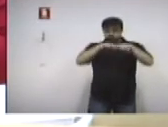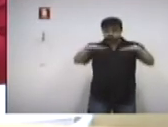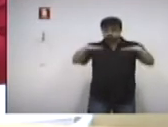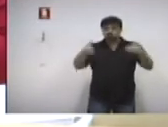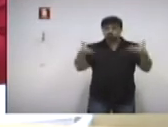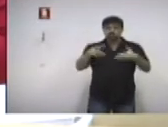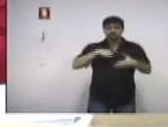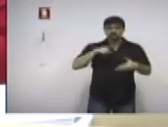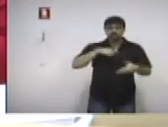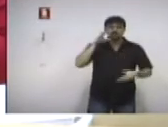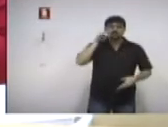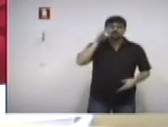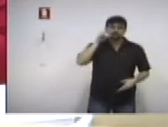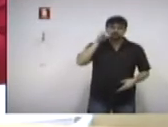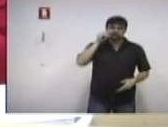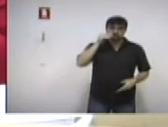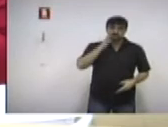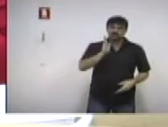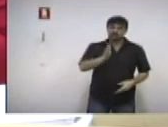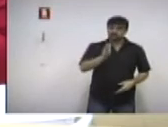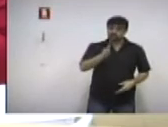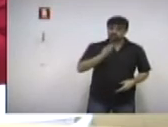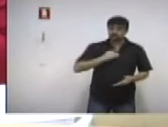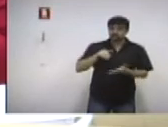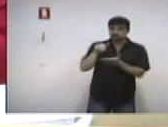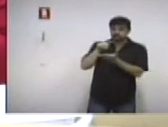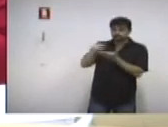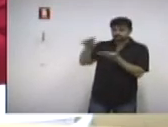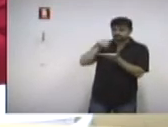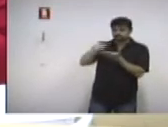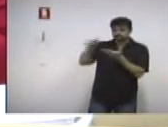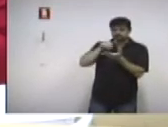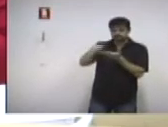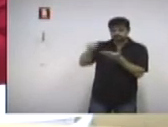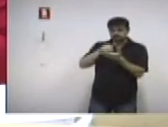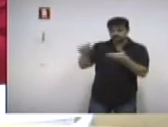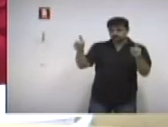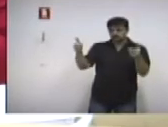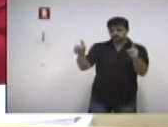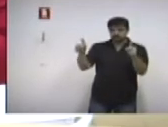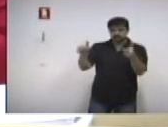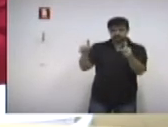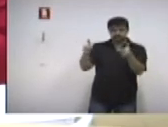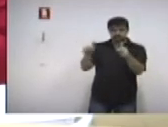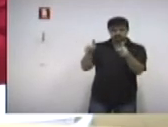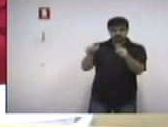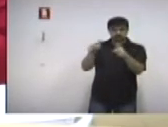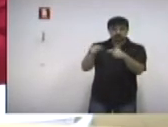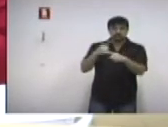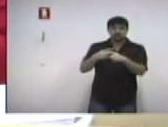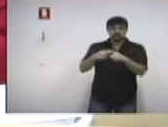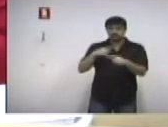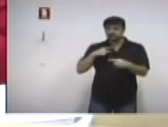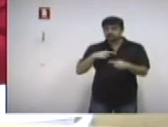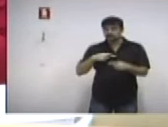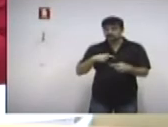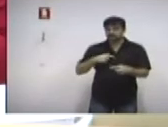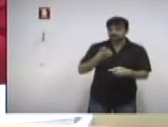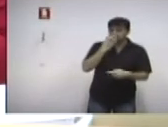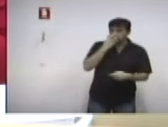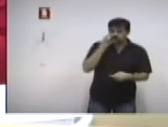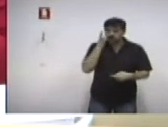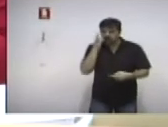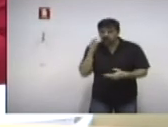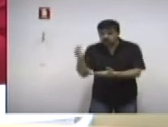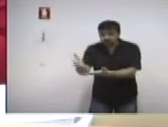já tem funcionários que inclusive foram retirados por conta de tá no departamento onde tem recolhimento